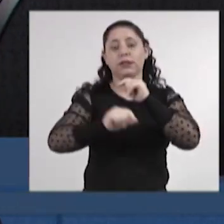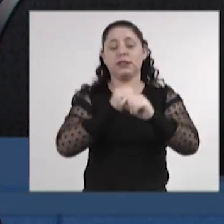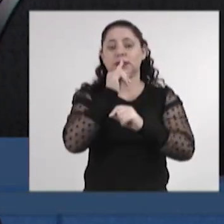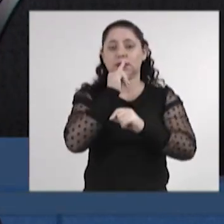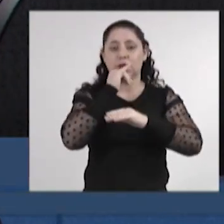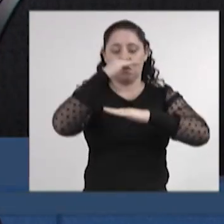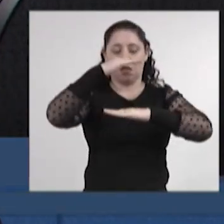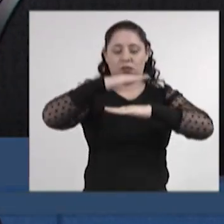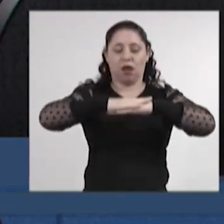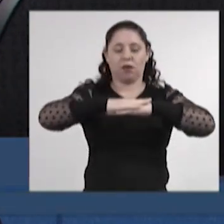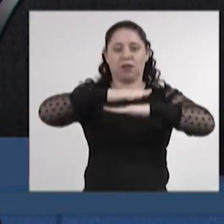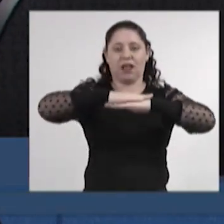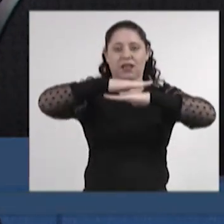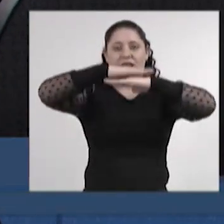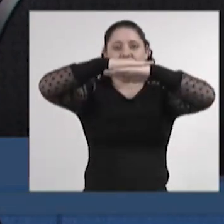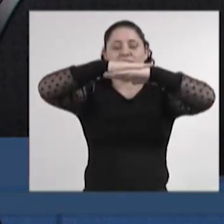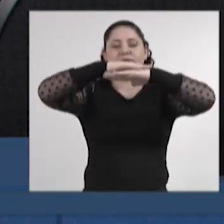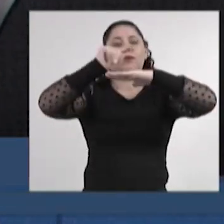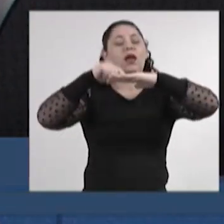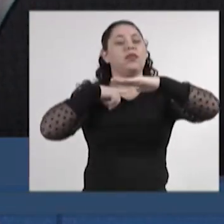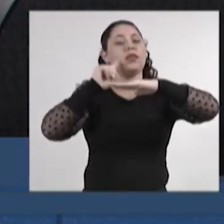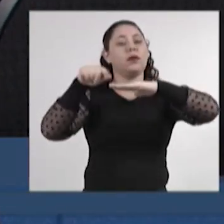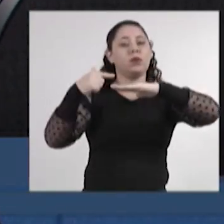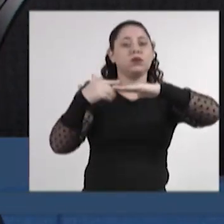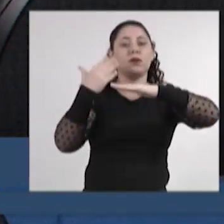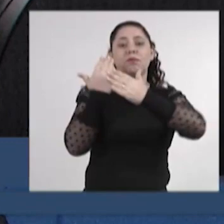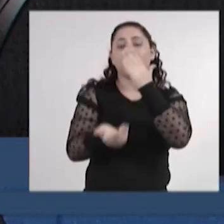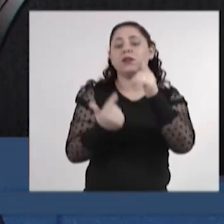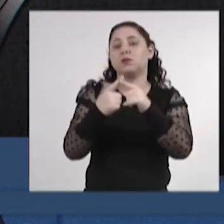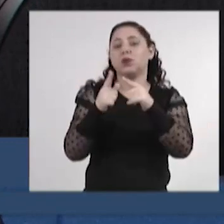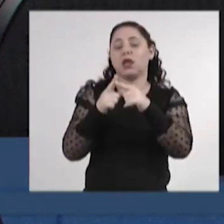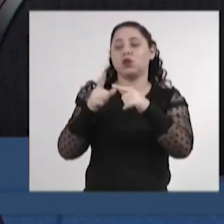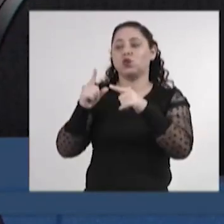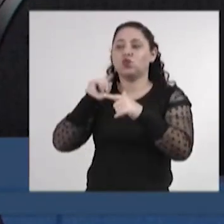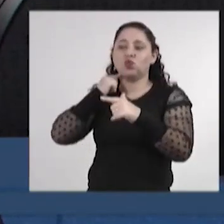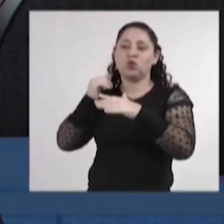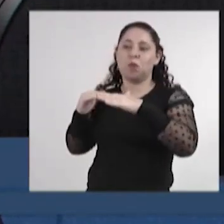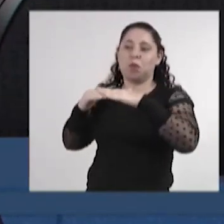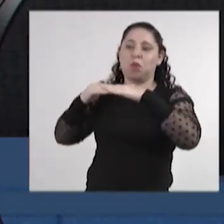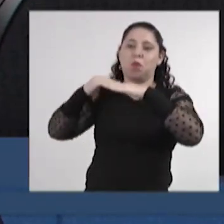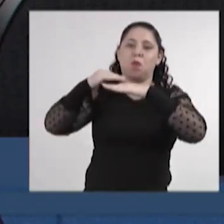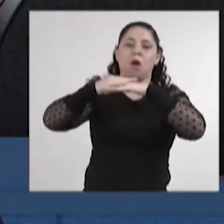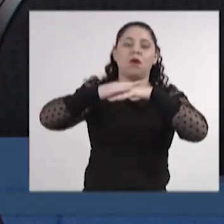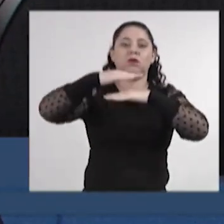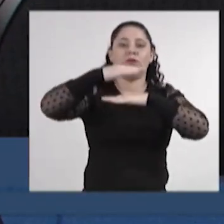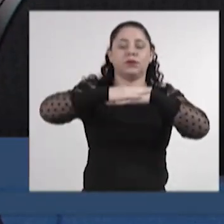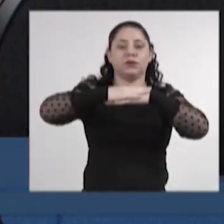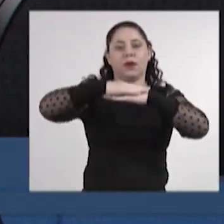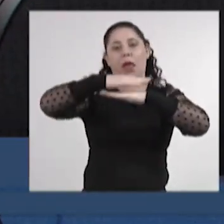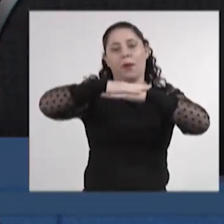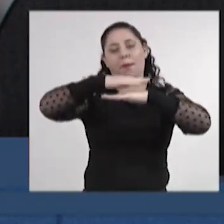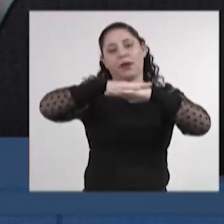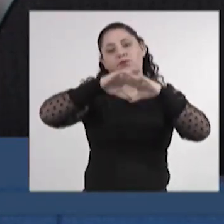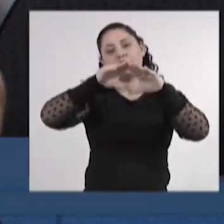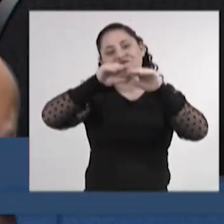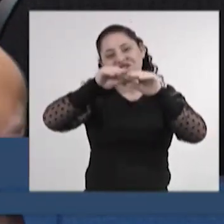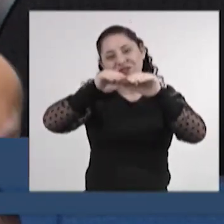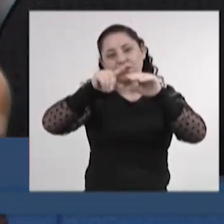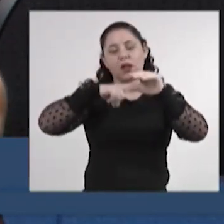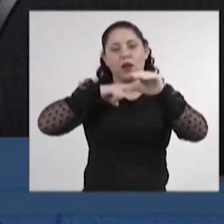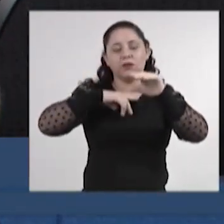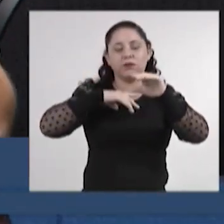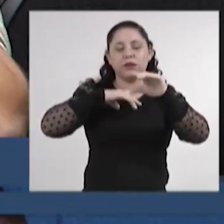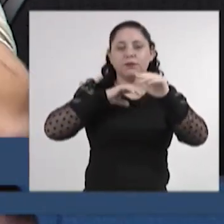estava assim, ela começa a compactar. Então, você perde de um lado porque está chegando sedimento, mas você ganha de outro porque, ao mesmo tempo, está compactando. Então, fica ali